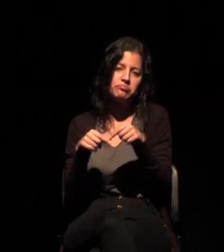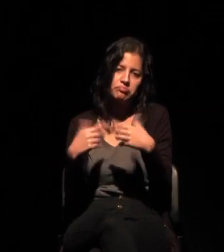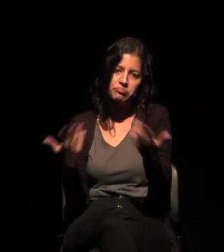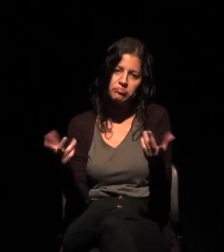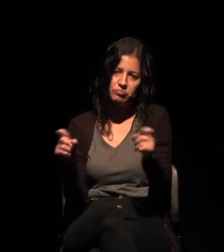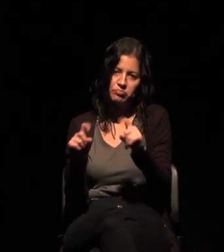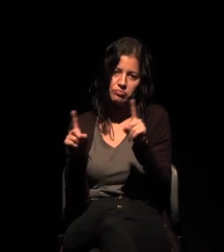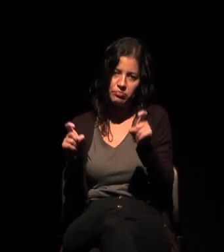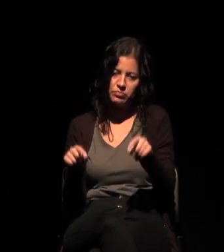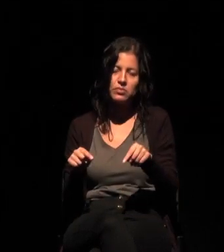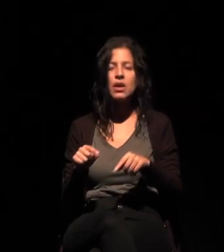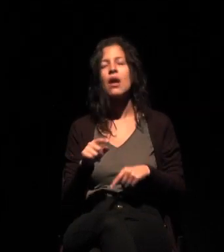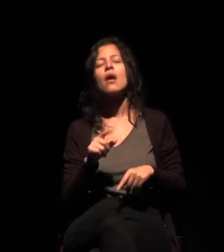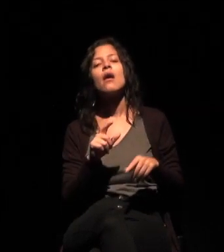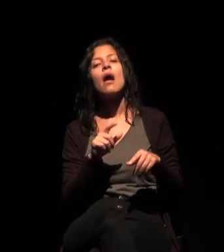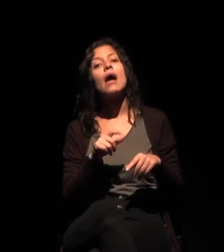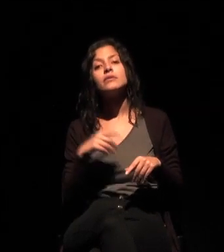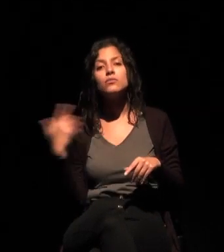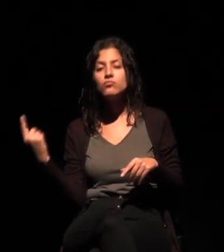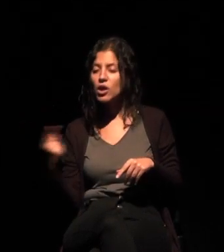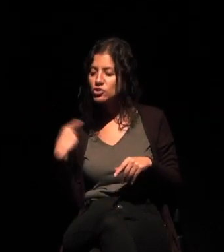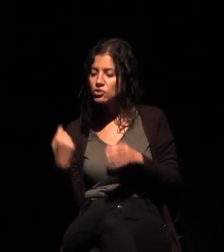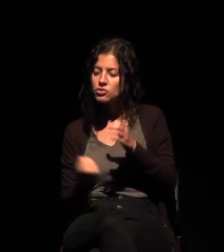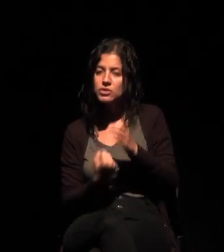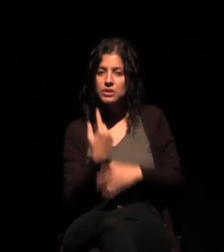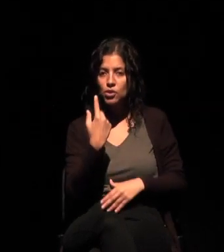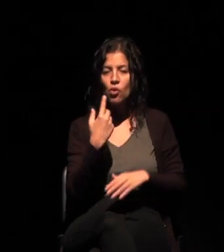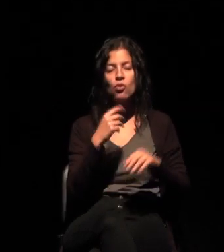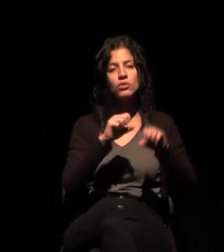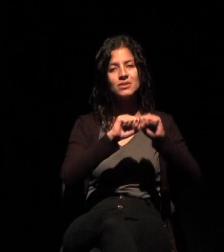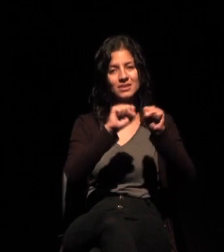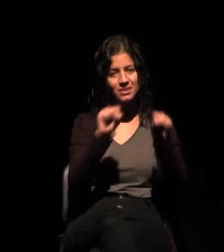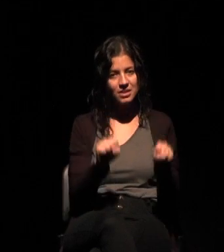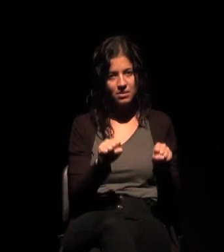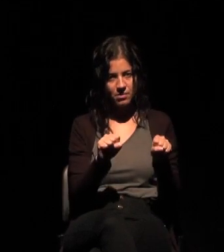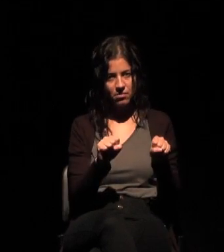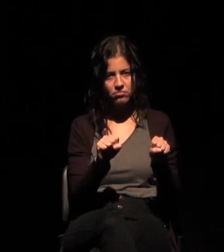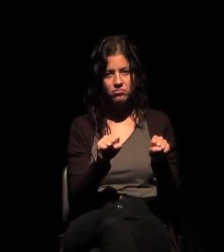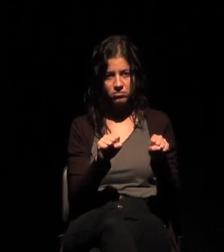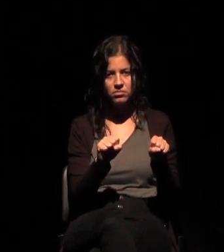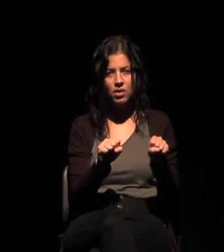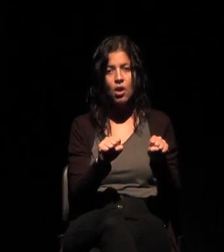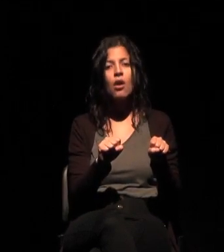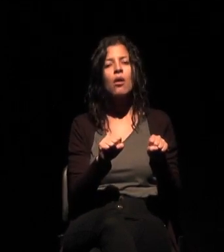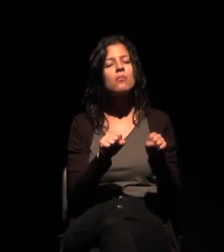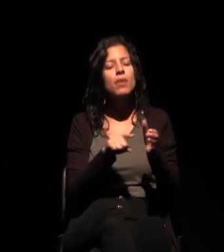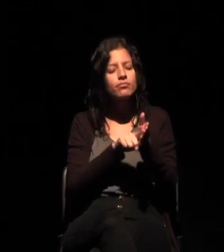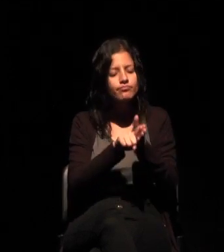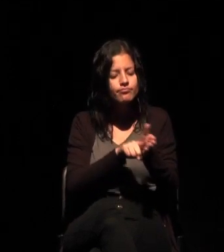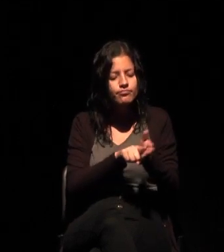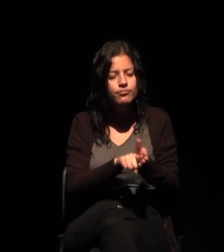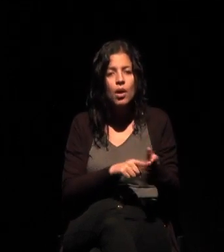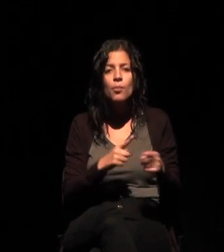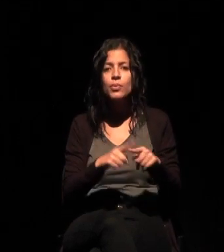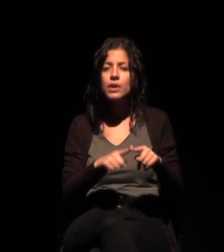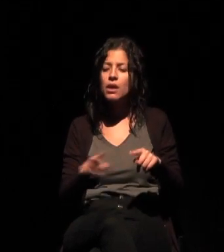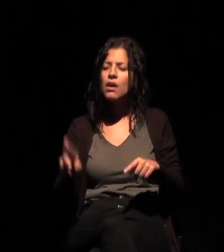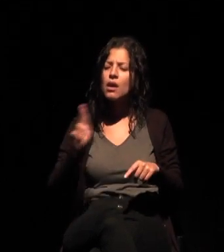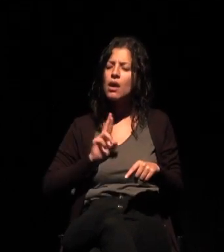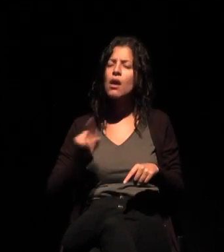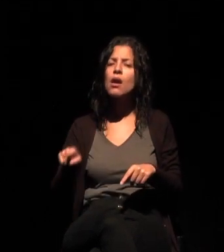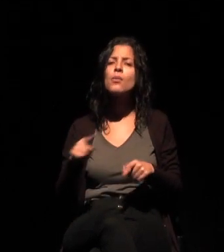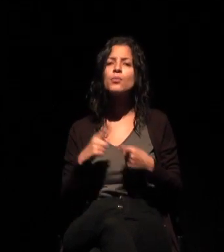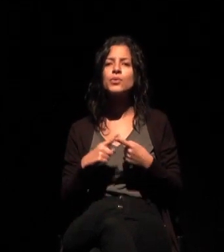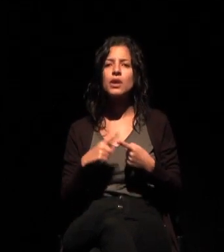volta da rede neural é procurando identificar porque que é porque essa decisão foi tomada então a partir desta pergunta e